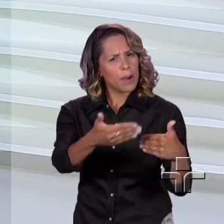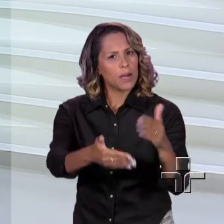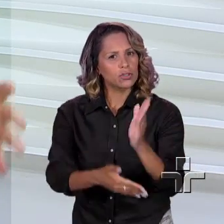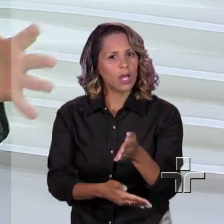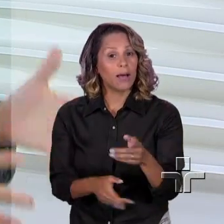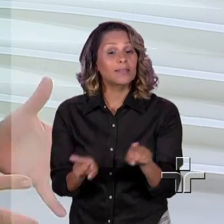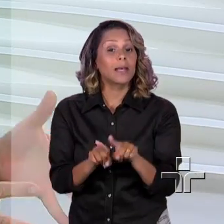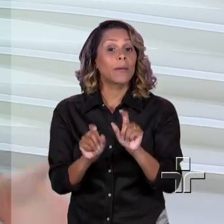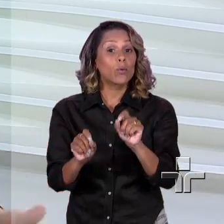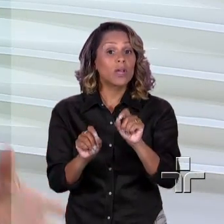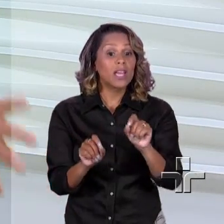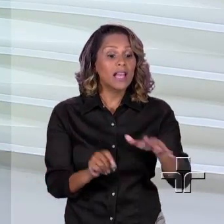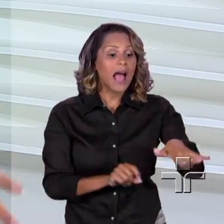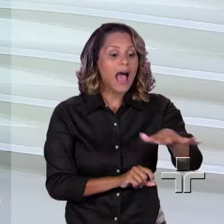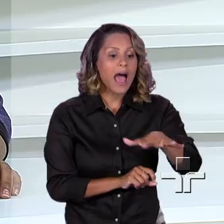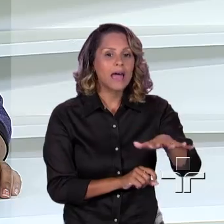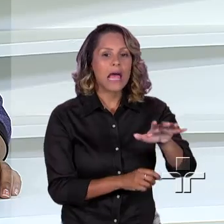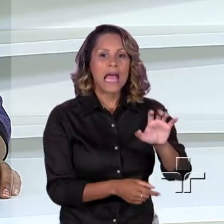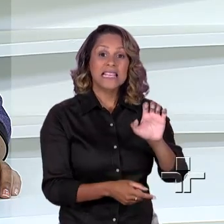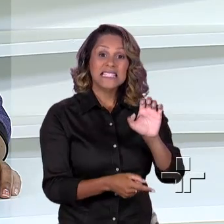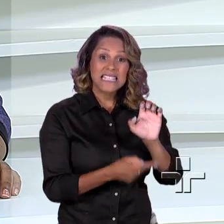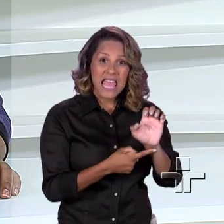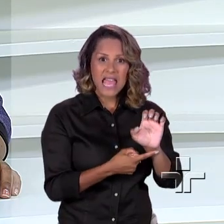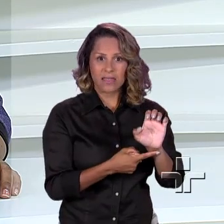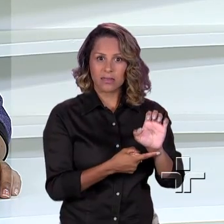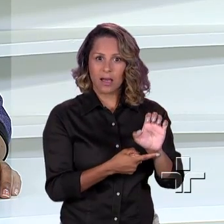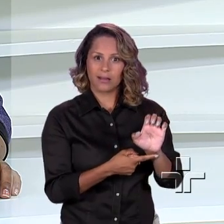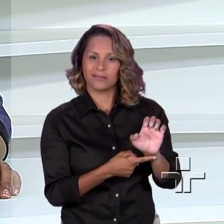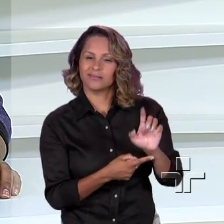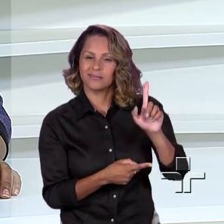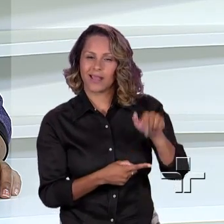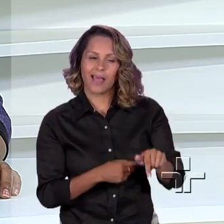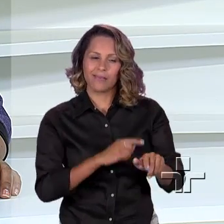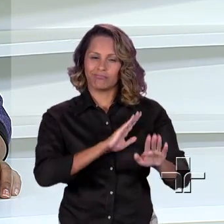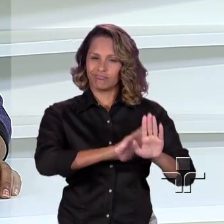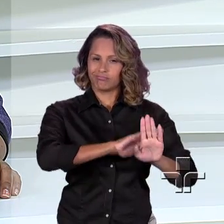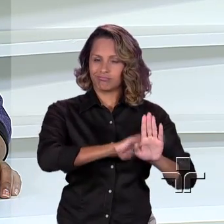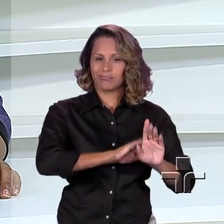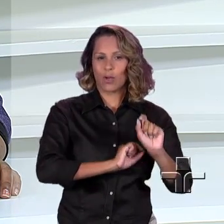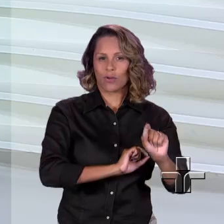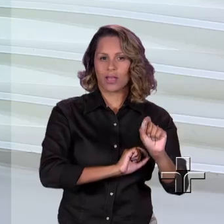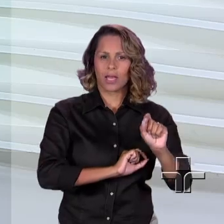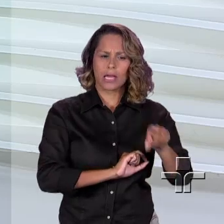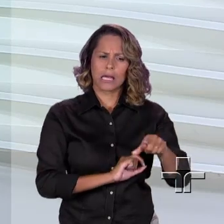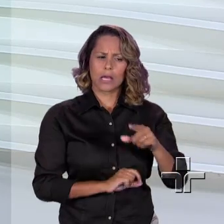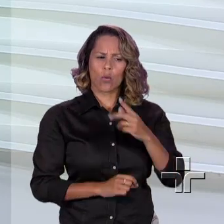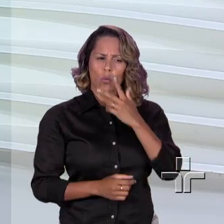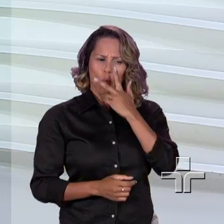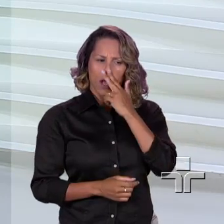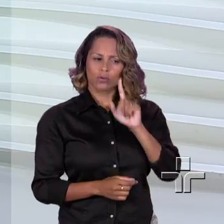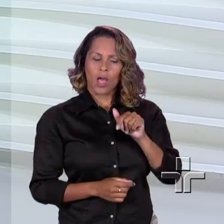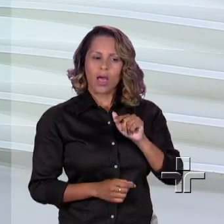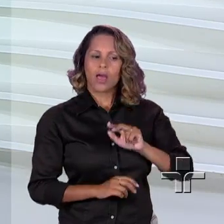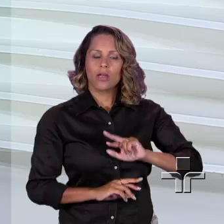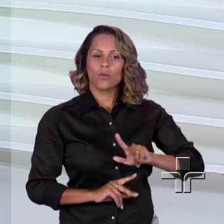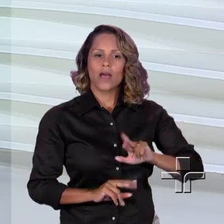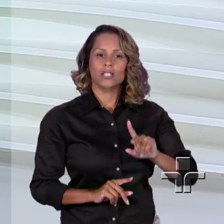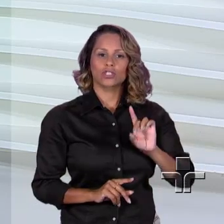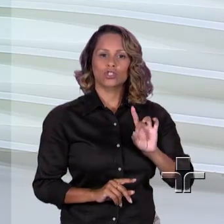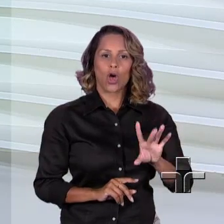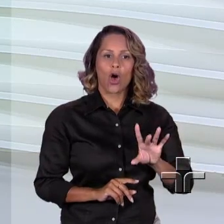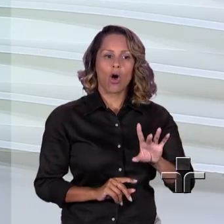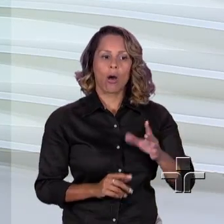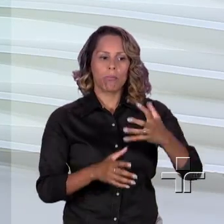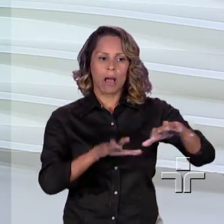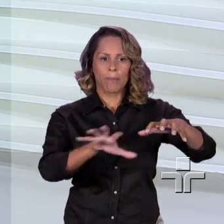que não é luta de classe, depois luta dos outros, mas estão totalmente integrados. Que as pessoas são múltiplas identidades, são